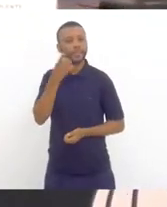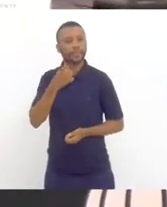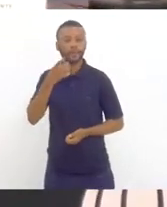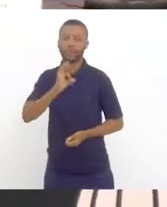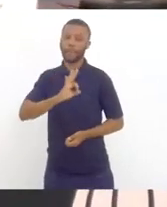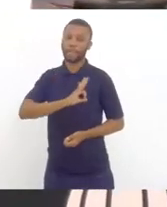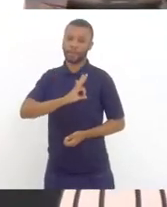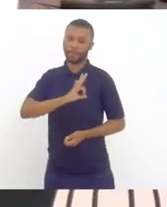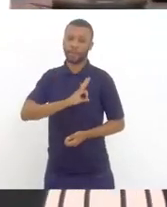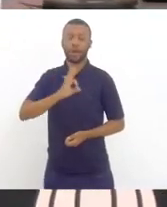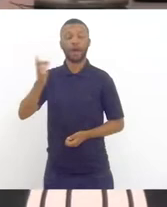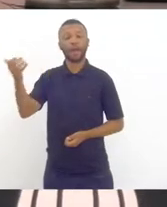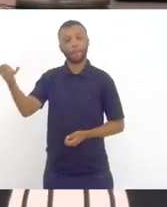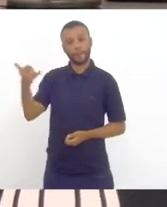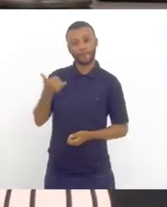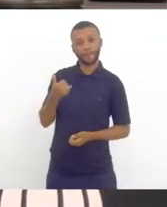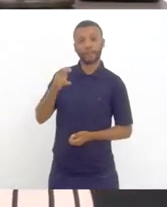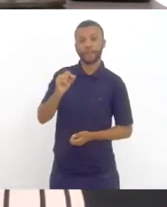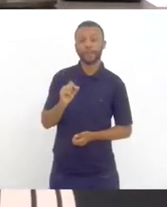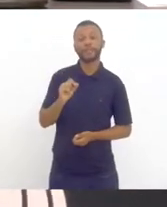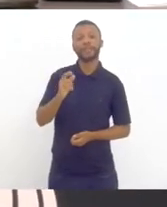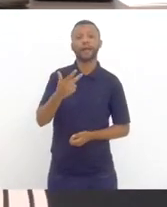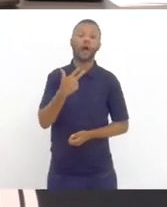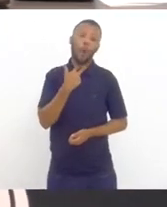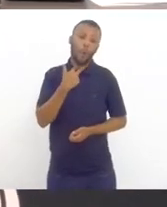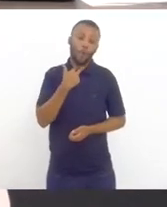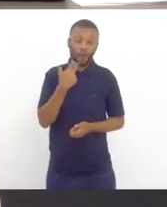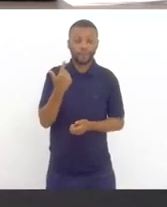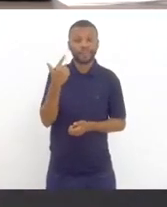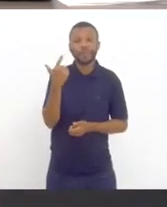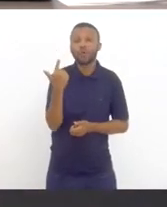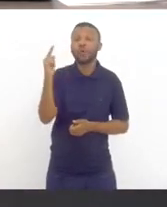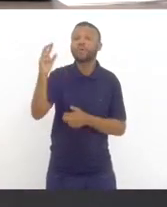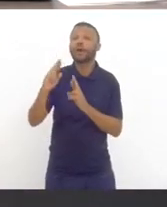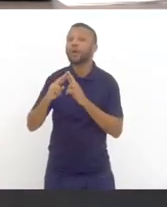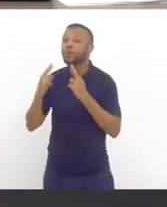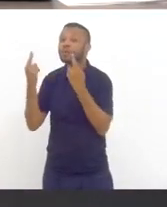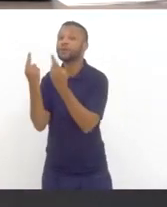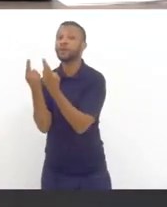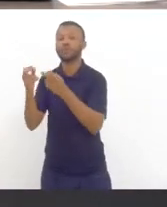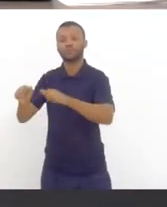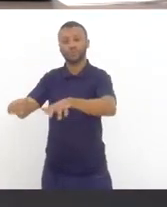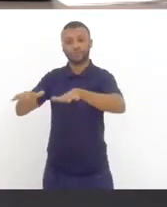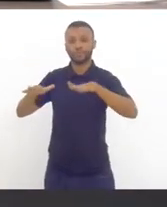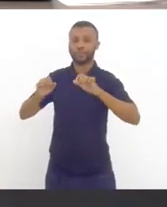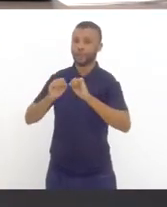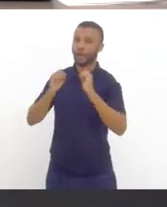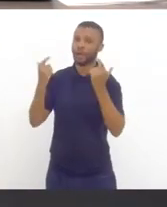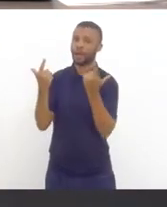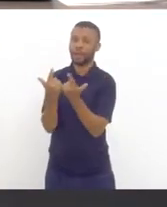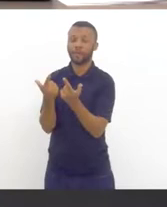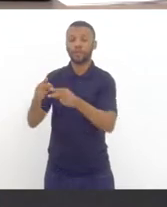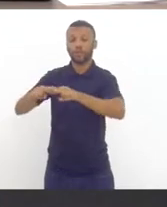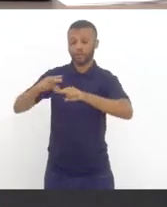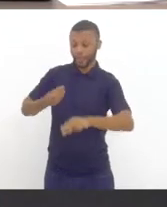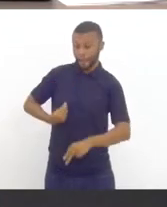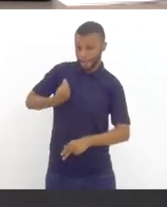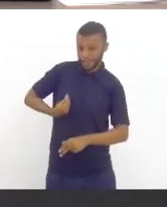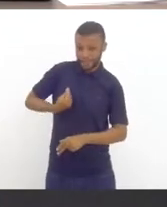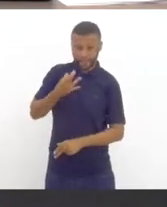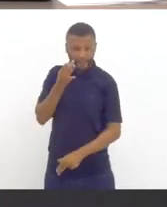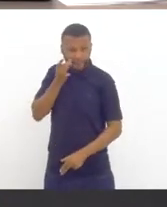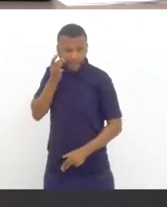registrou que está em outra atividade do parlamento, por isso não está presente